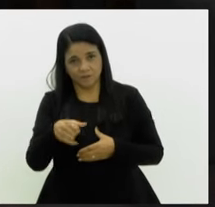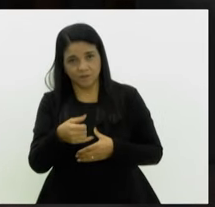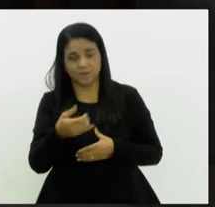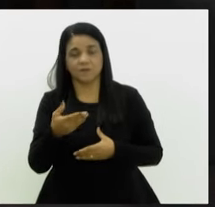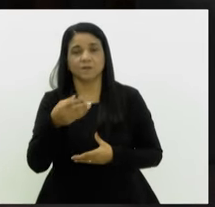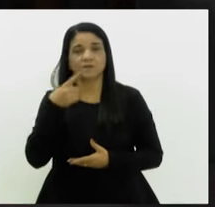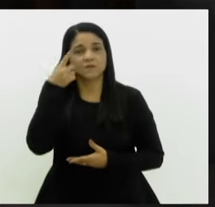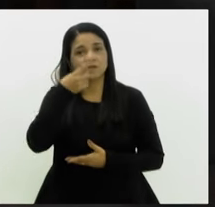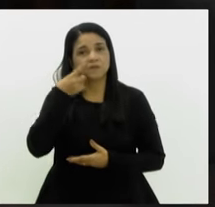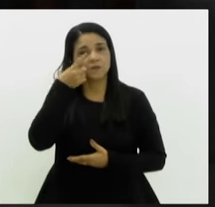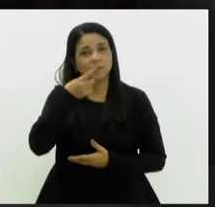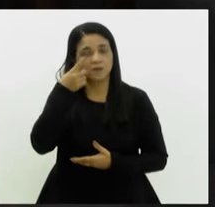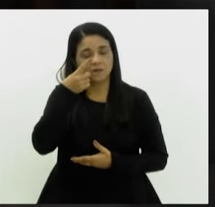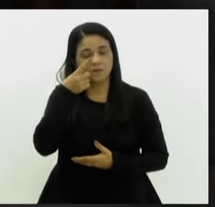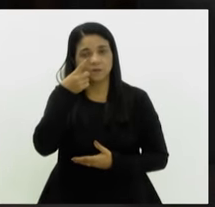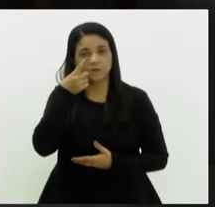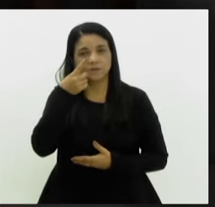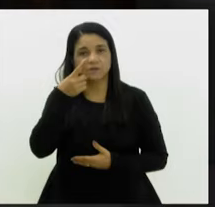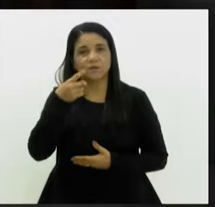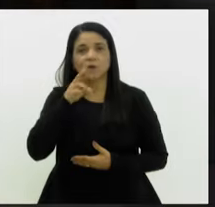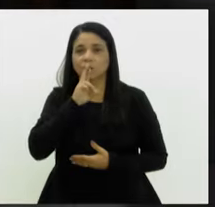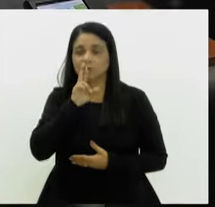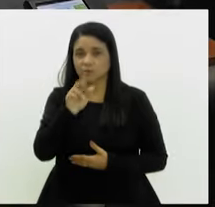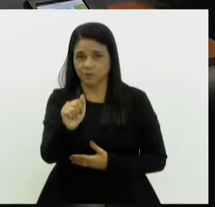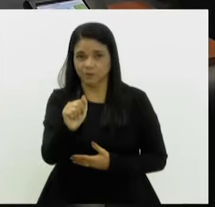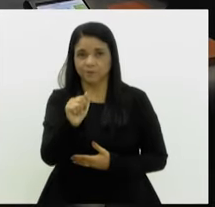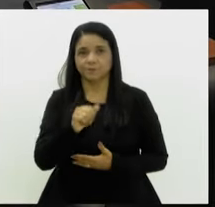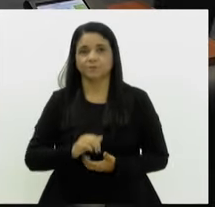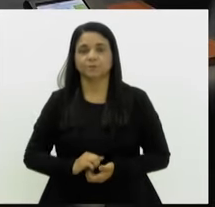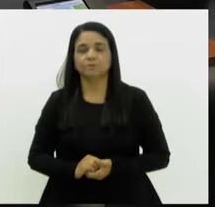Justiça, deputado Rodrigo Amorim.